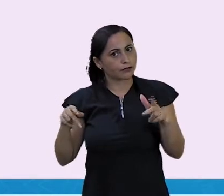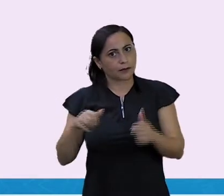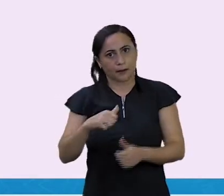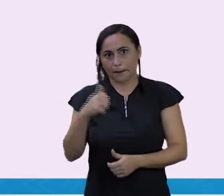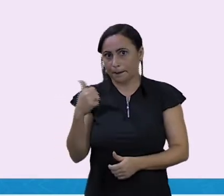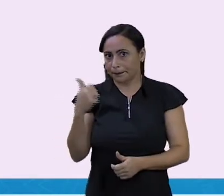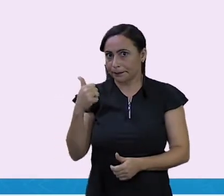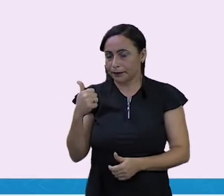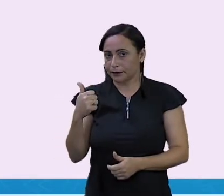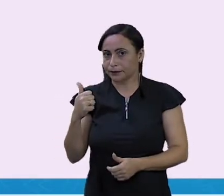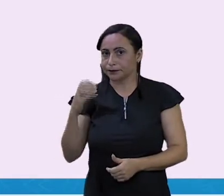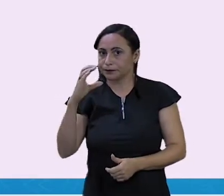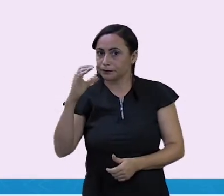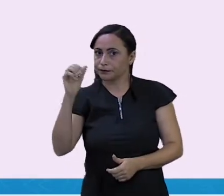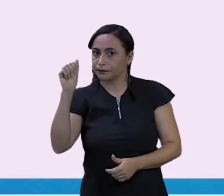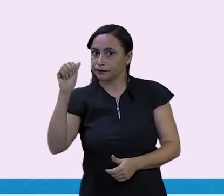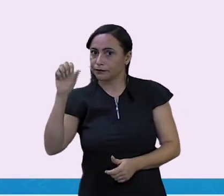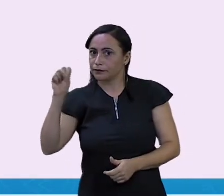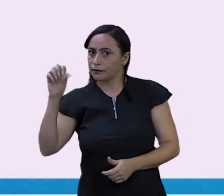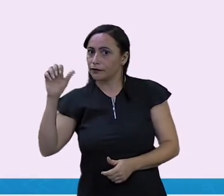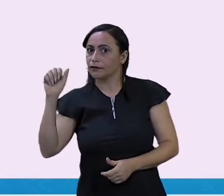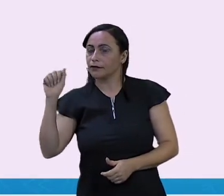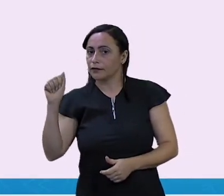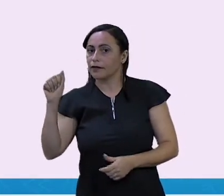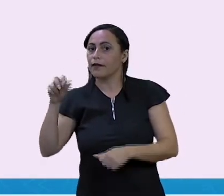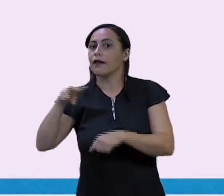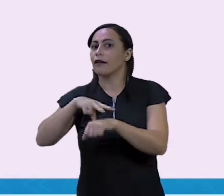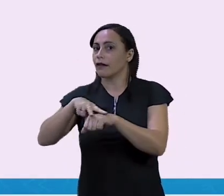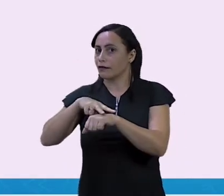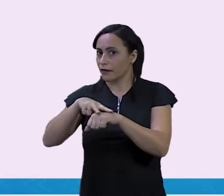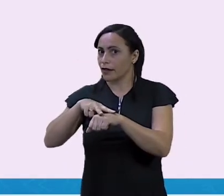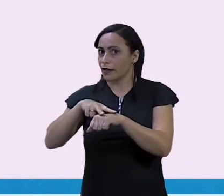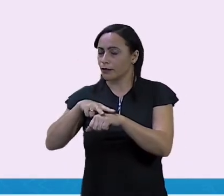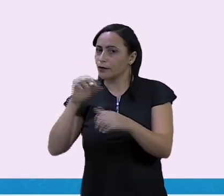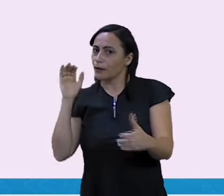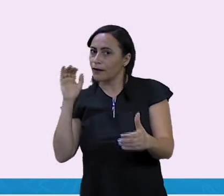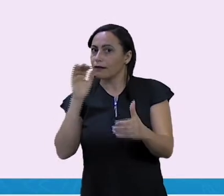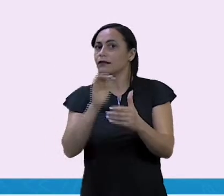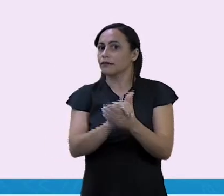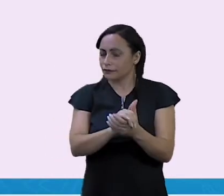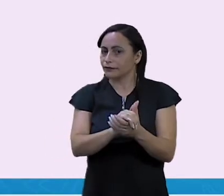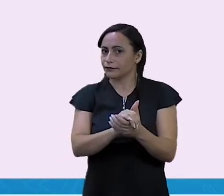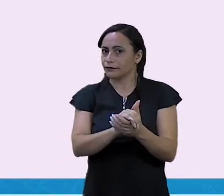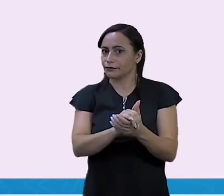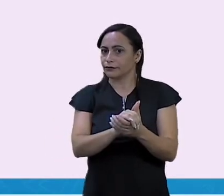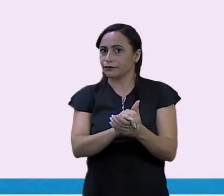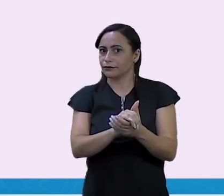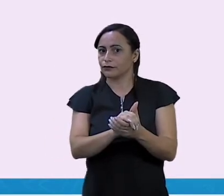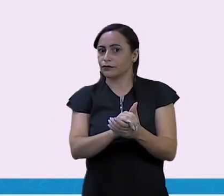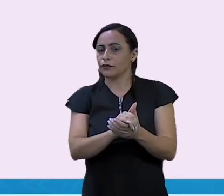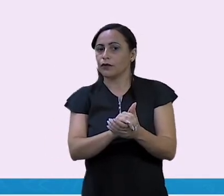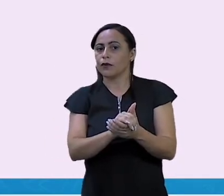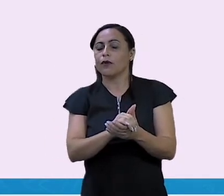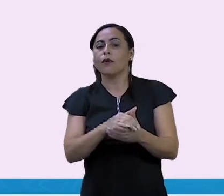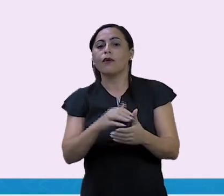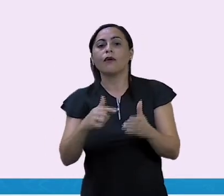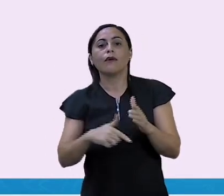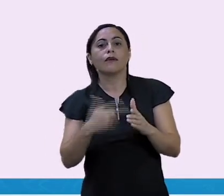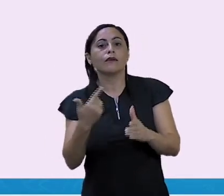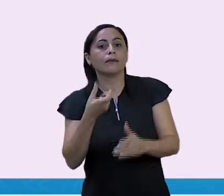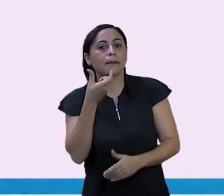casa é um verbo. Ele casa amanhã. Vem do verbo casar. E a